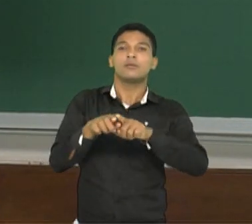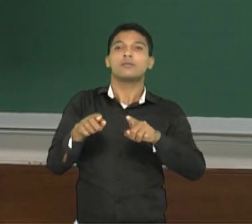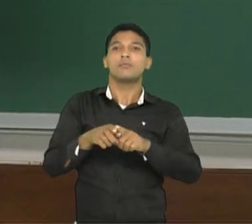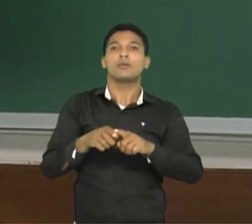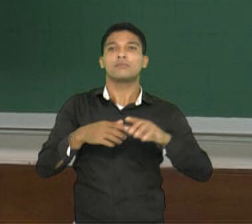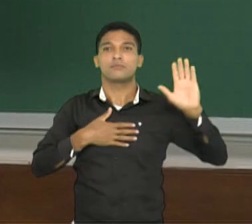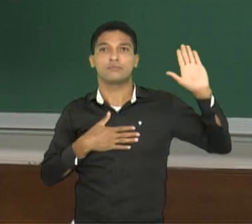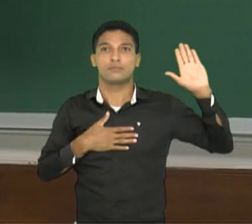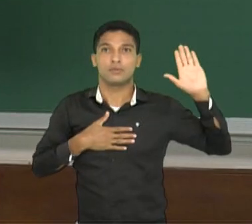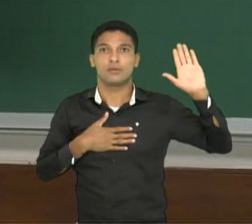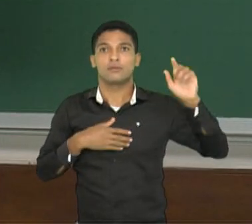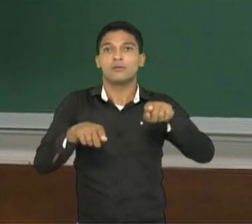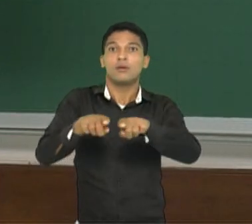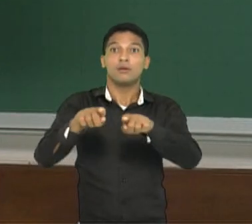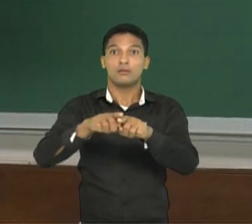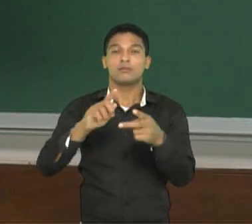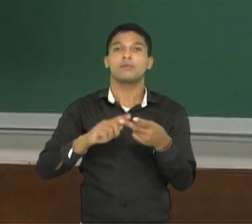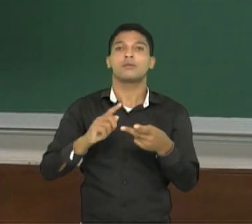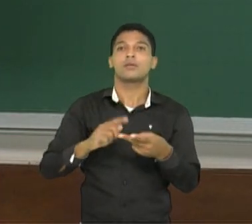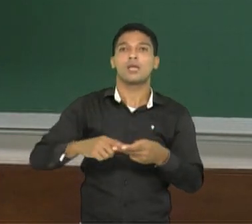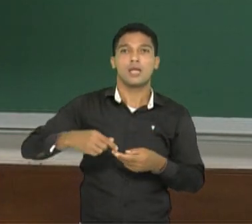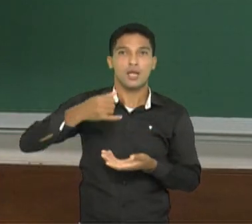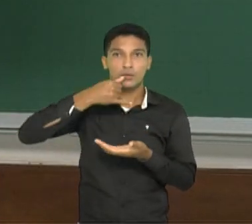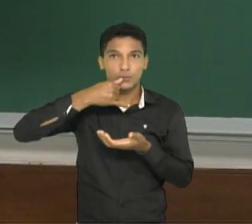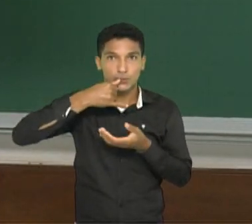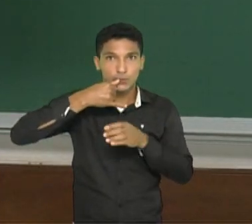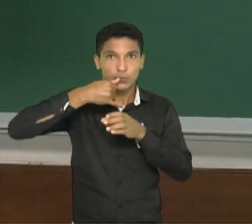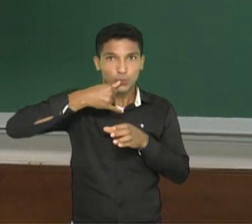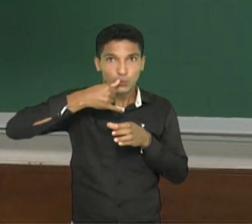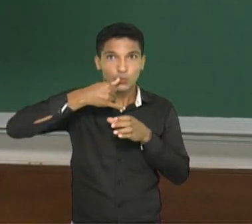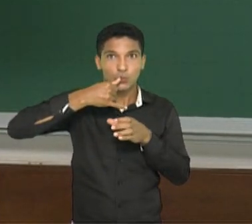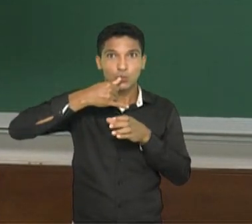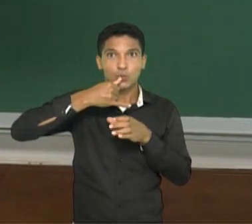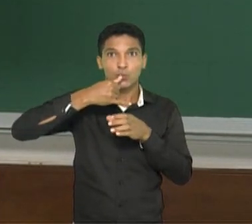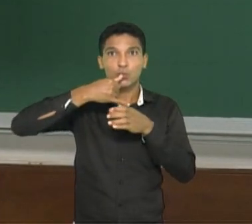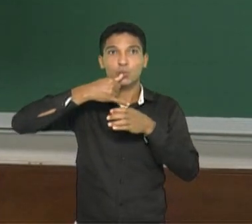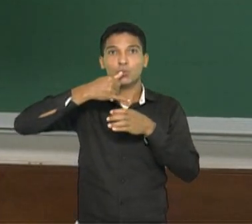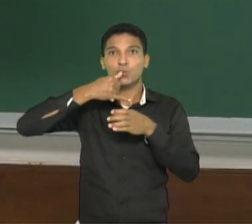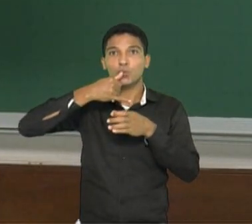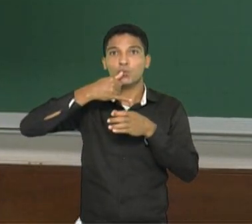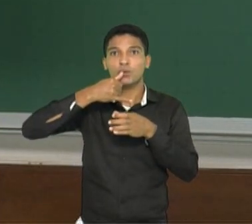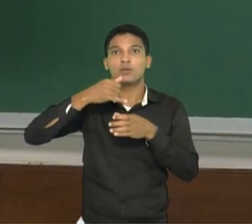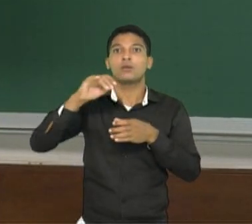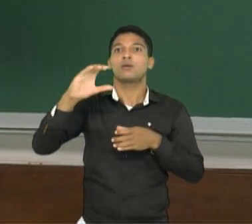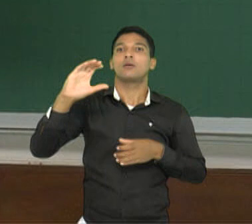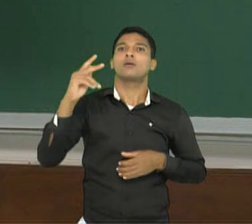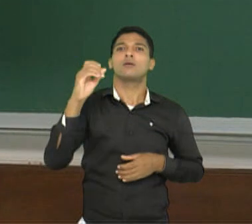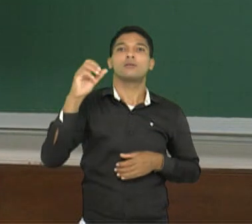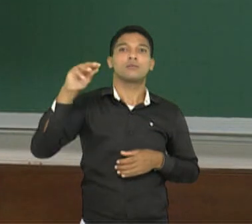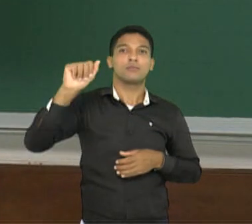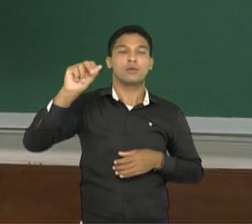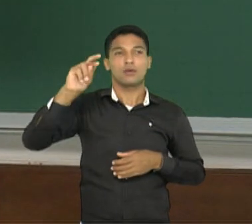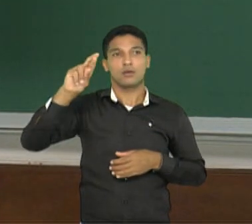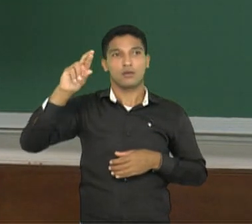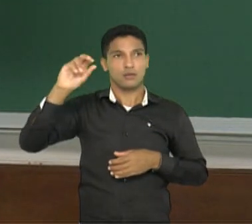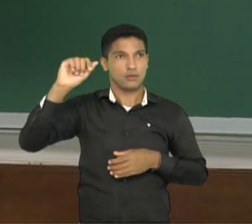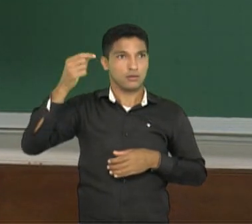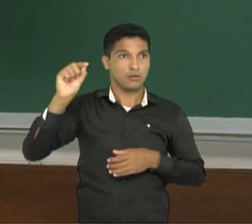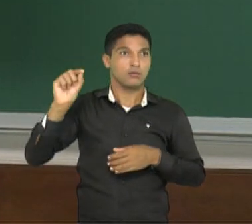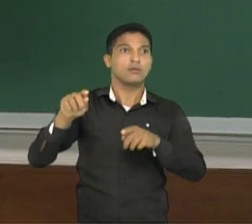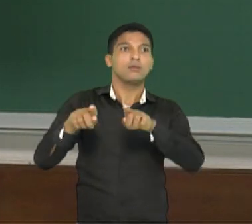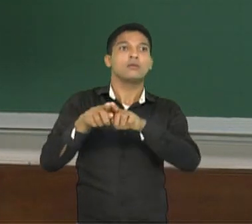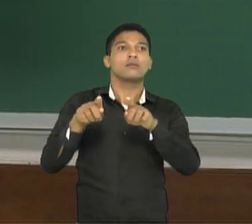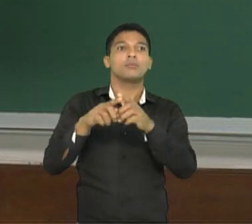chimarrão e o churrasco, o barreado, que é um prato típico do nosso estado, que tem essa influência dos povos